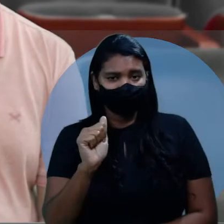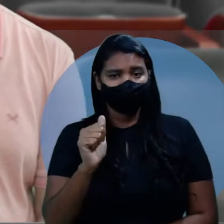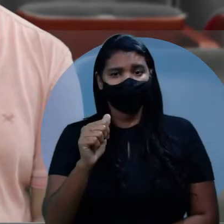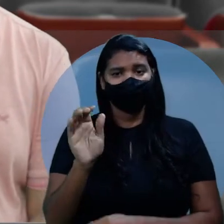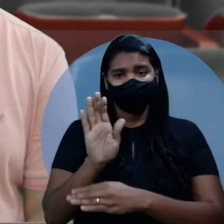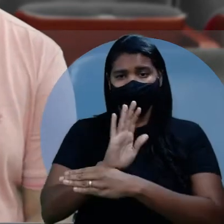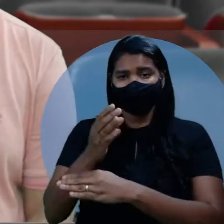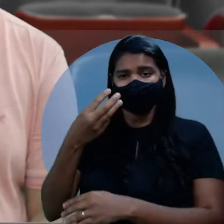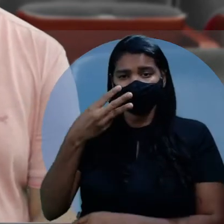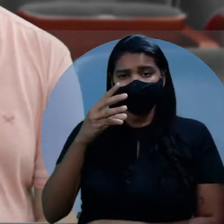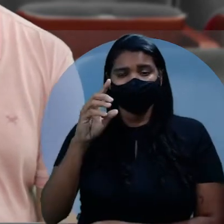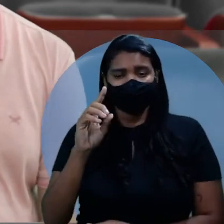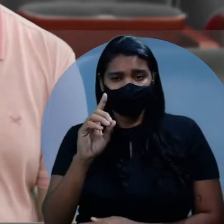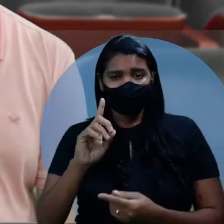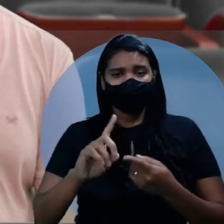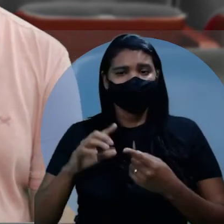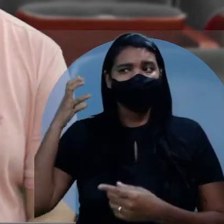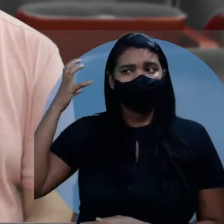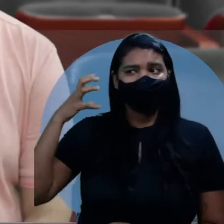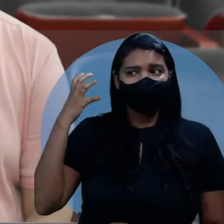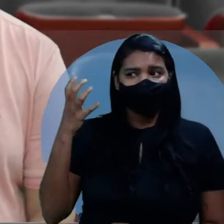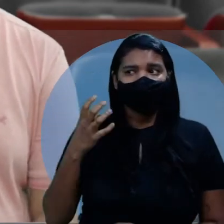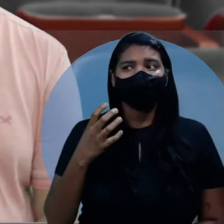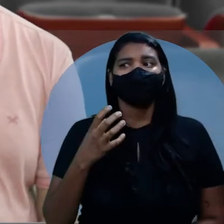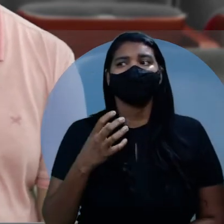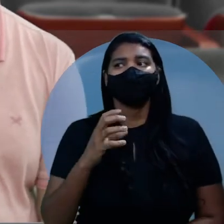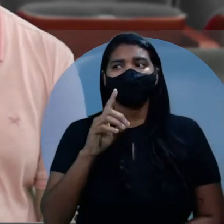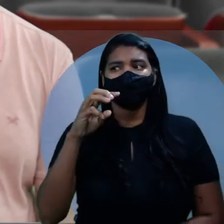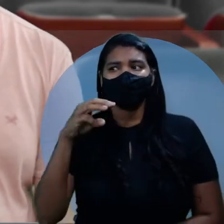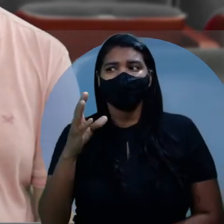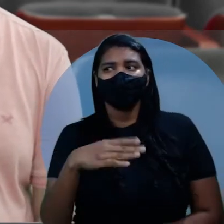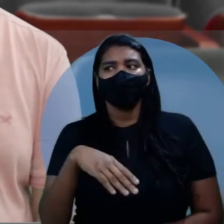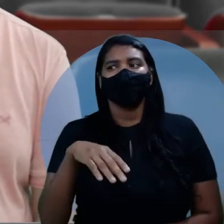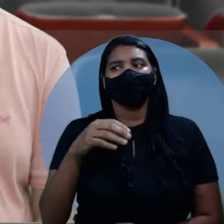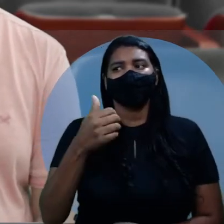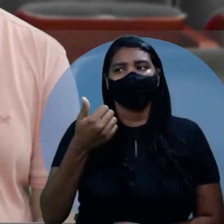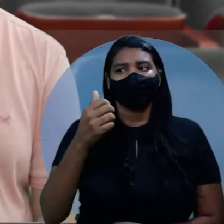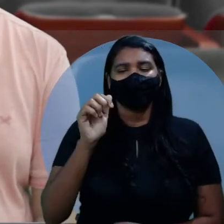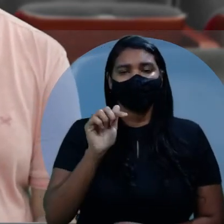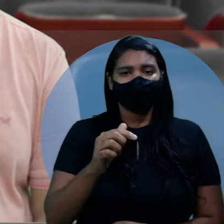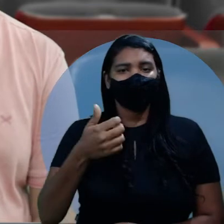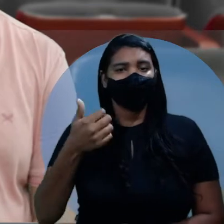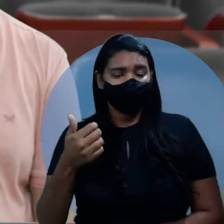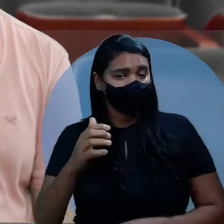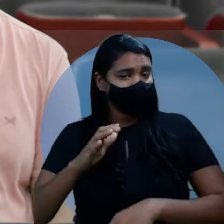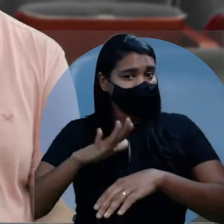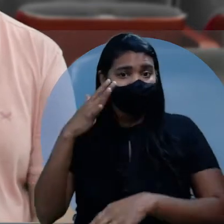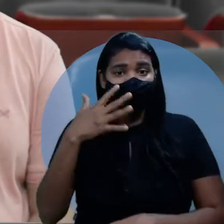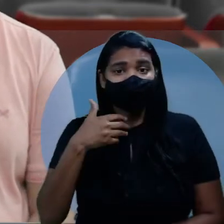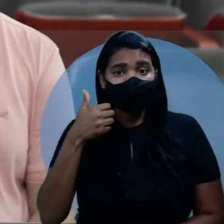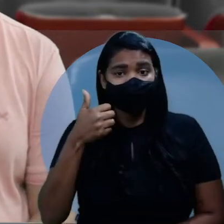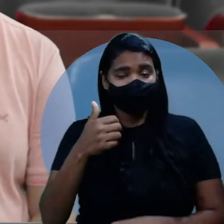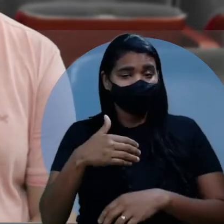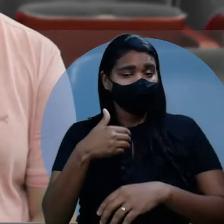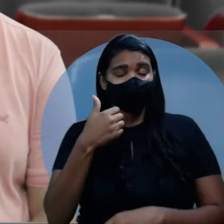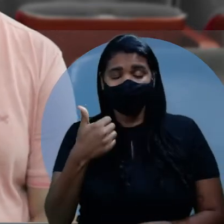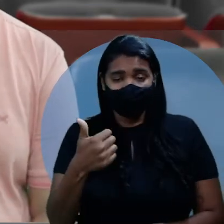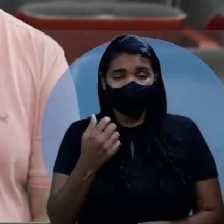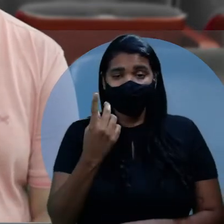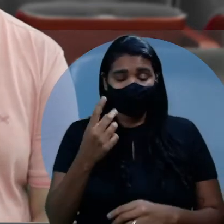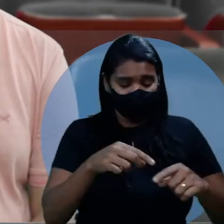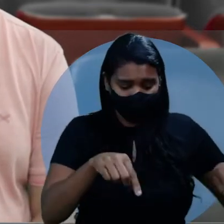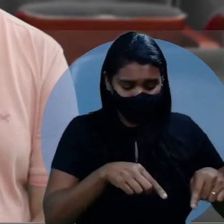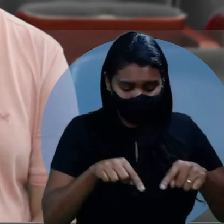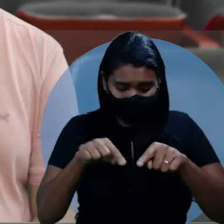recebeu um sistema de som Dolby 100.1, que era um dos mais modernos da época, né? Somente 2